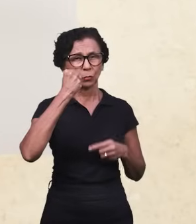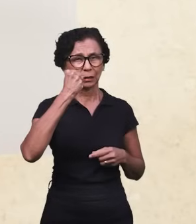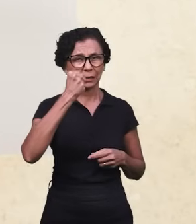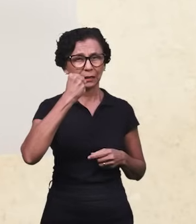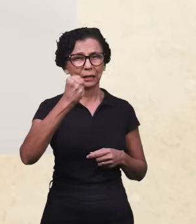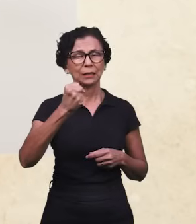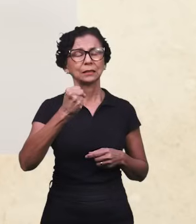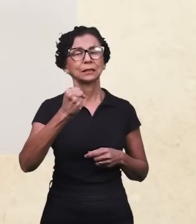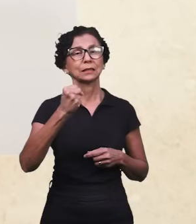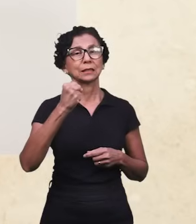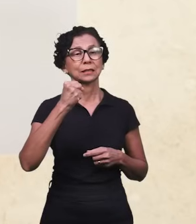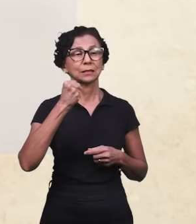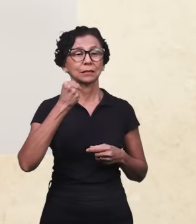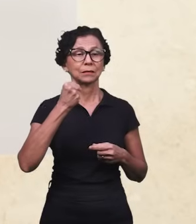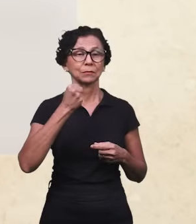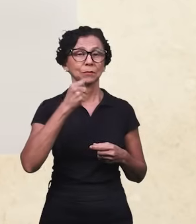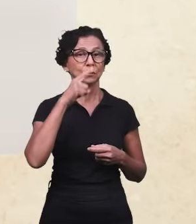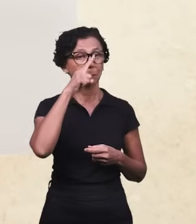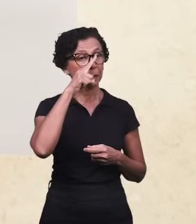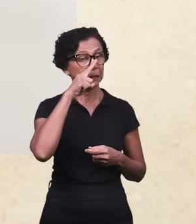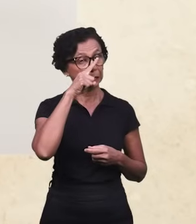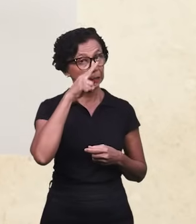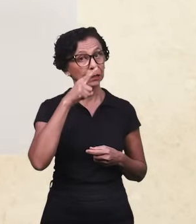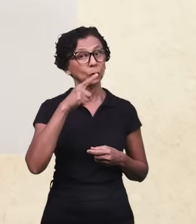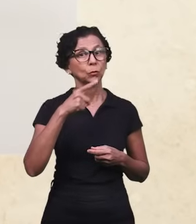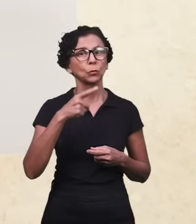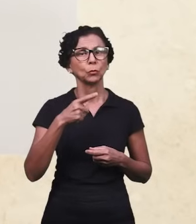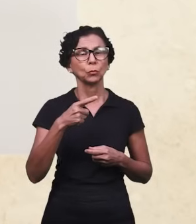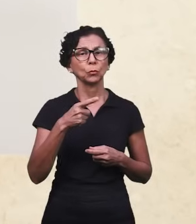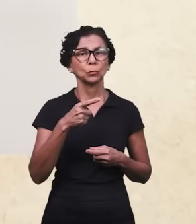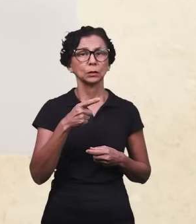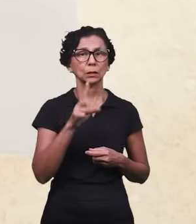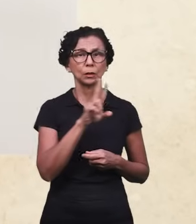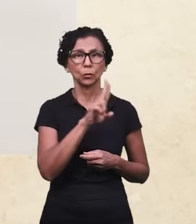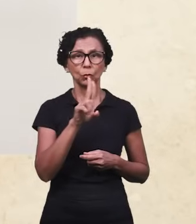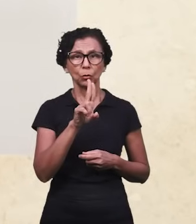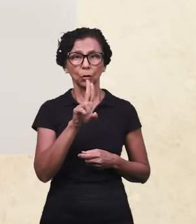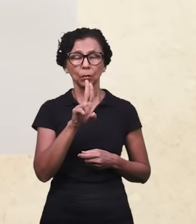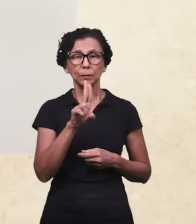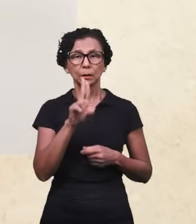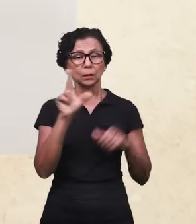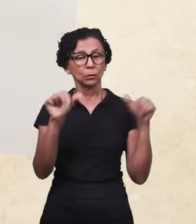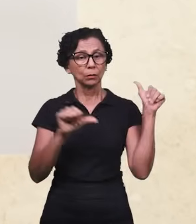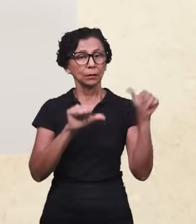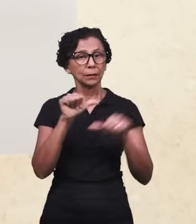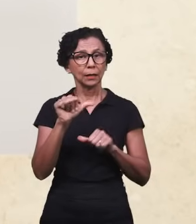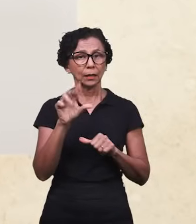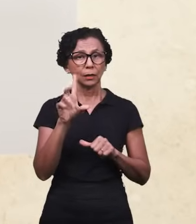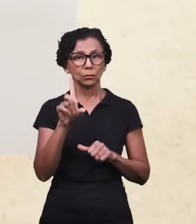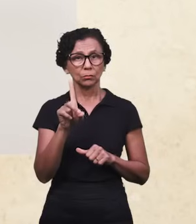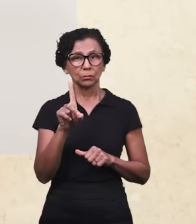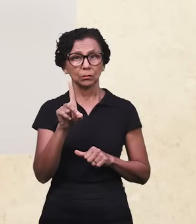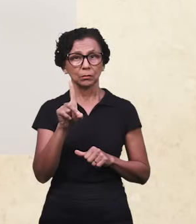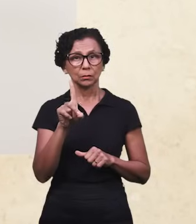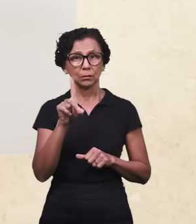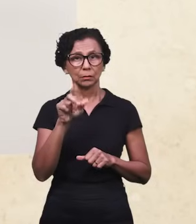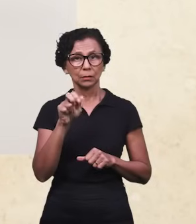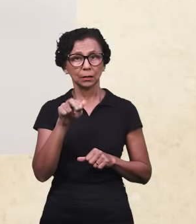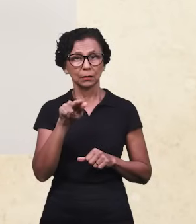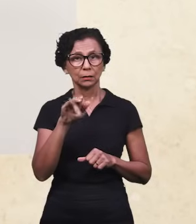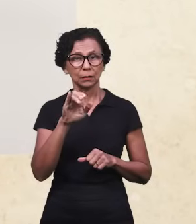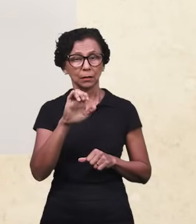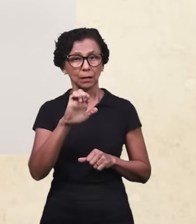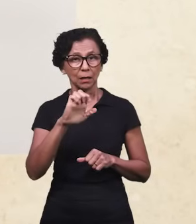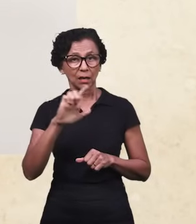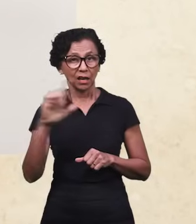conquistas, mas também riscos, onde ele teve até o seu nome trocado. E muitas das vezes os nossos